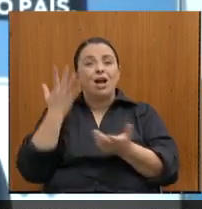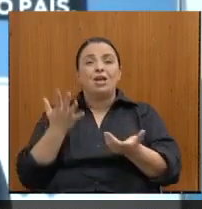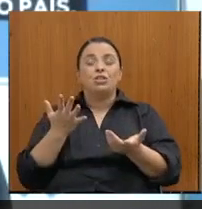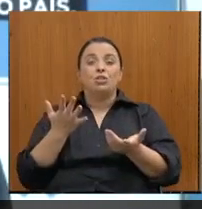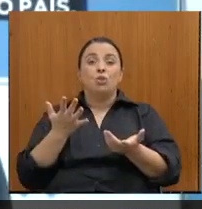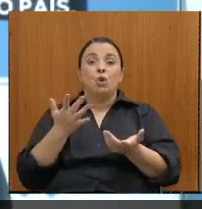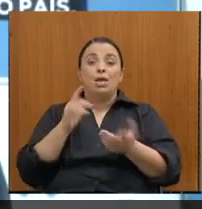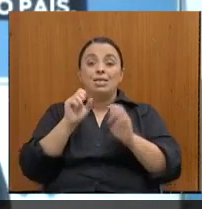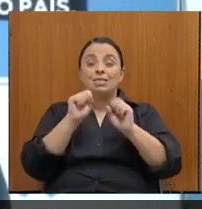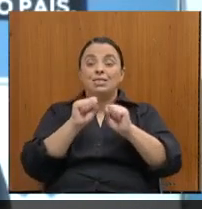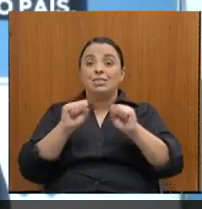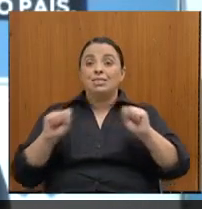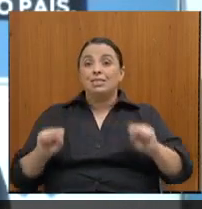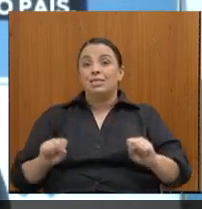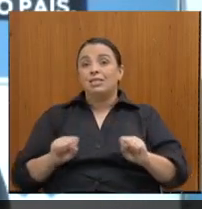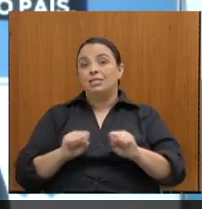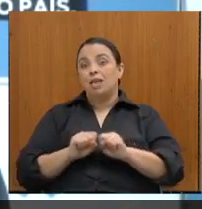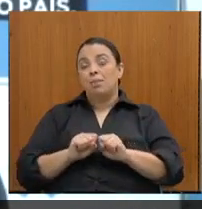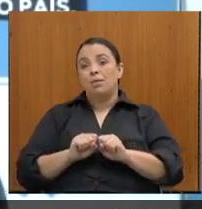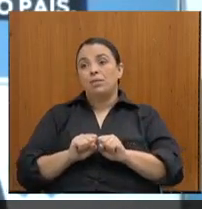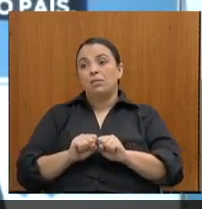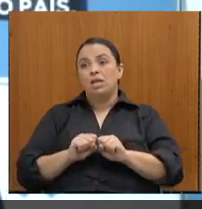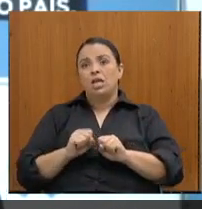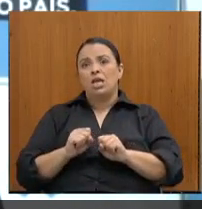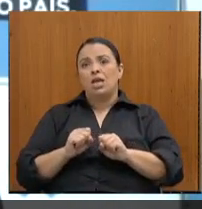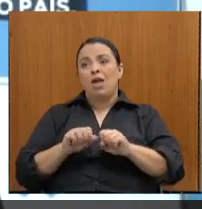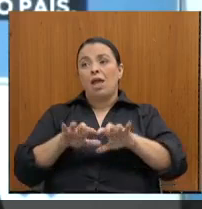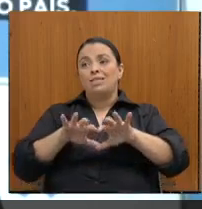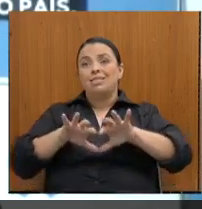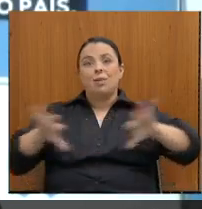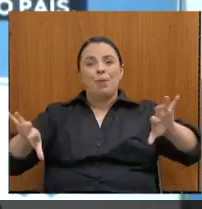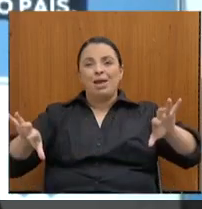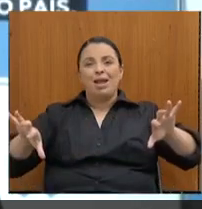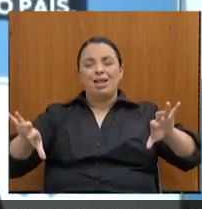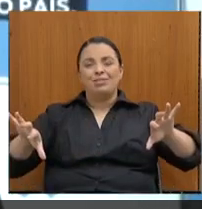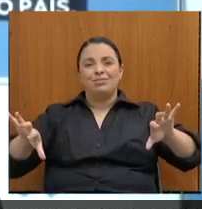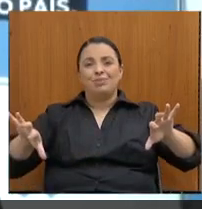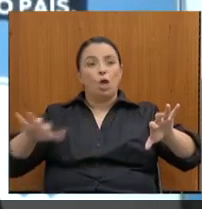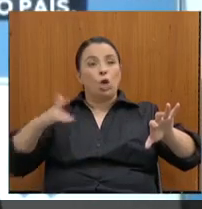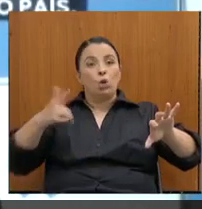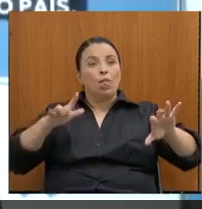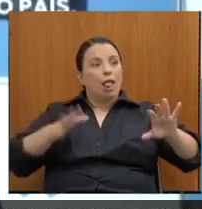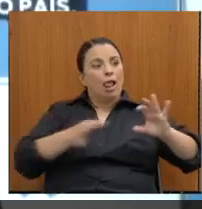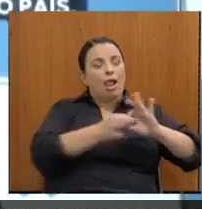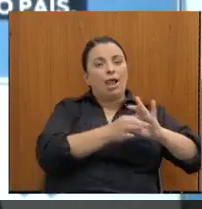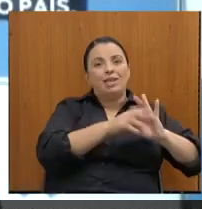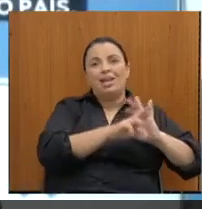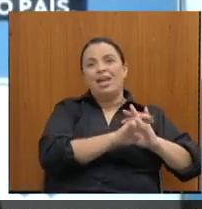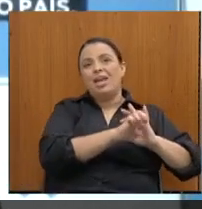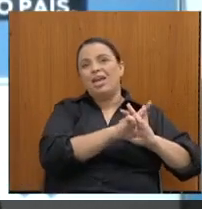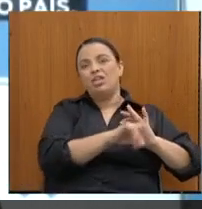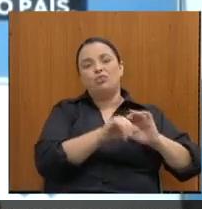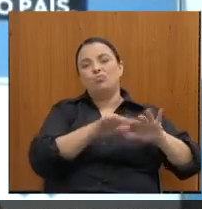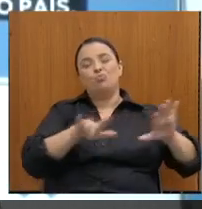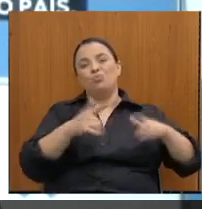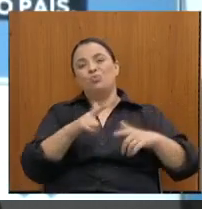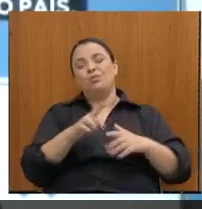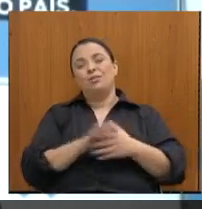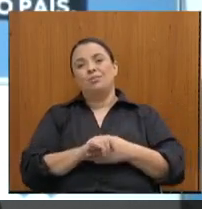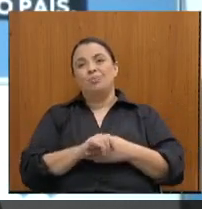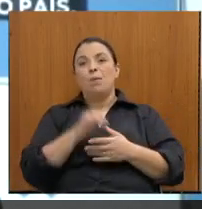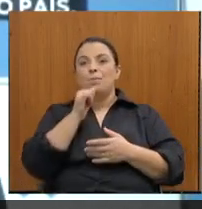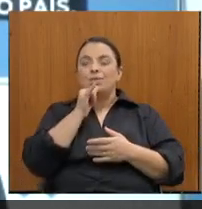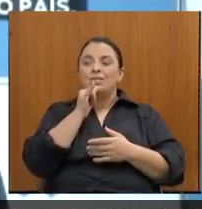sistemas que não estejam ligados na rede ou seja os investimentos que hoje